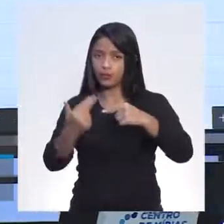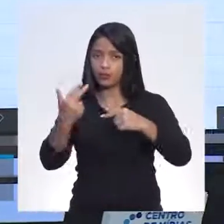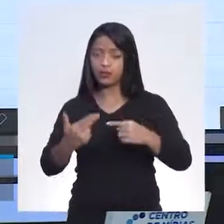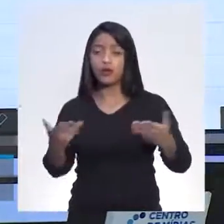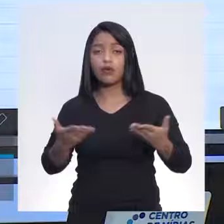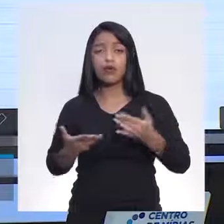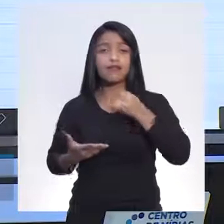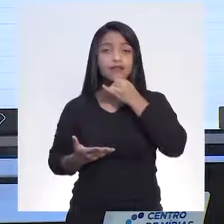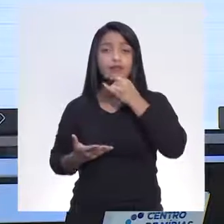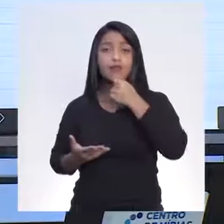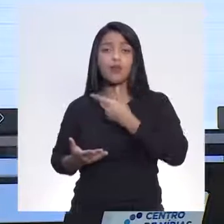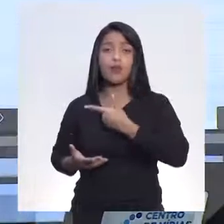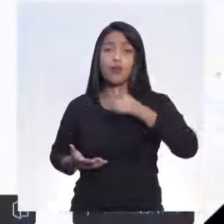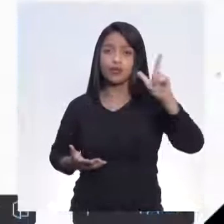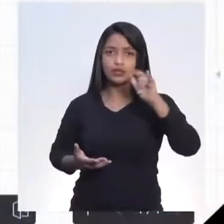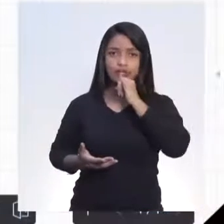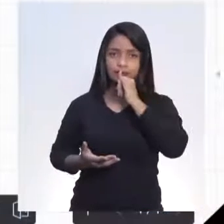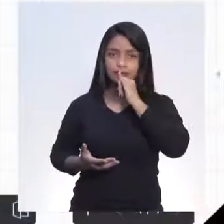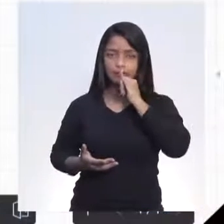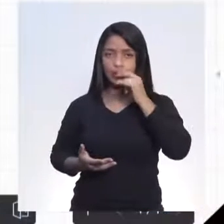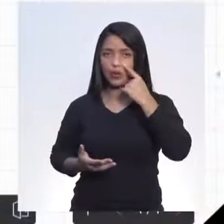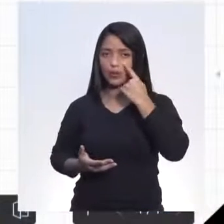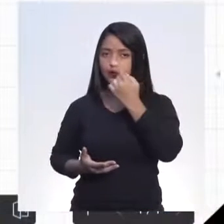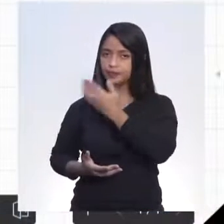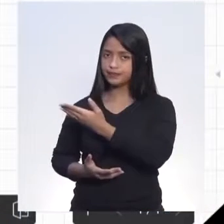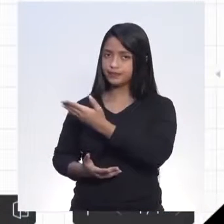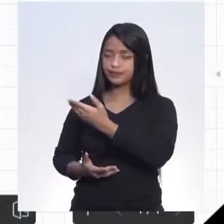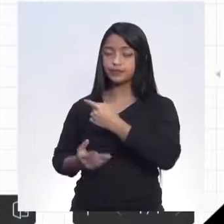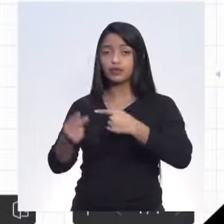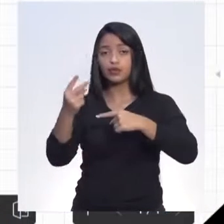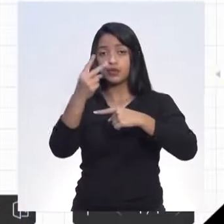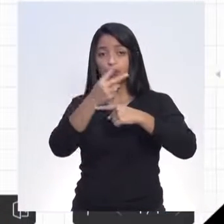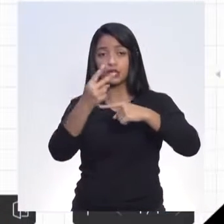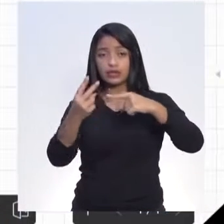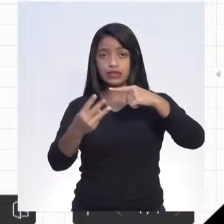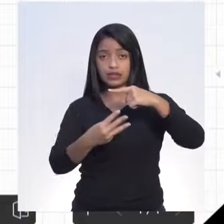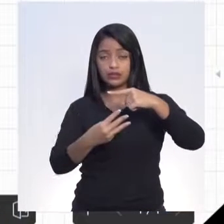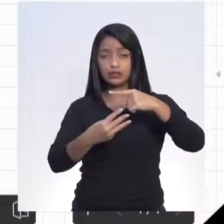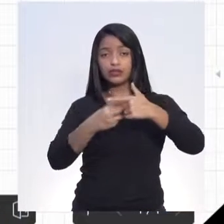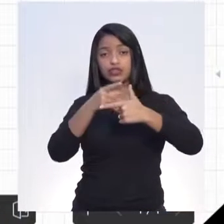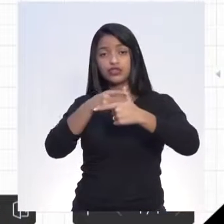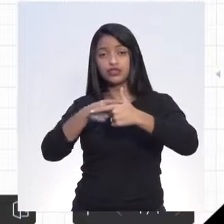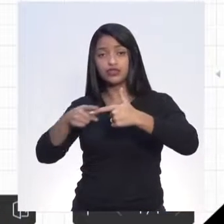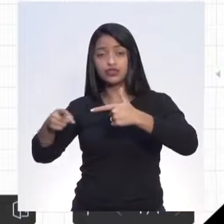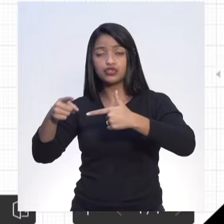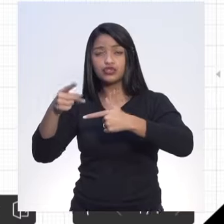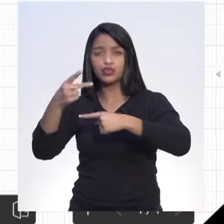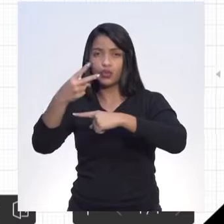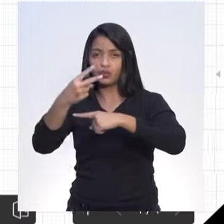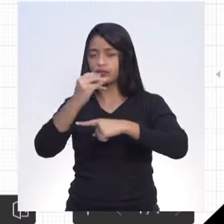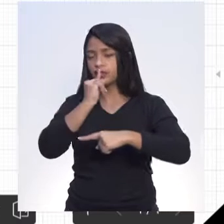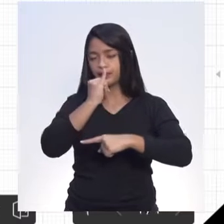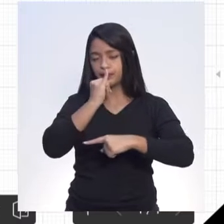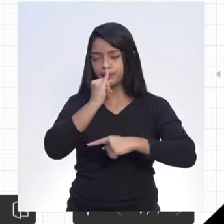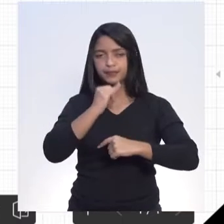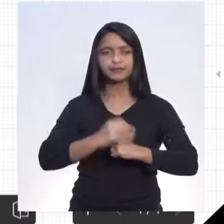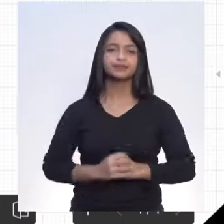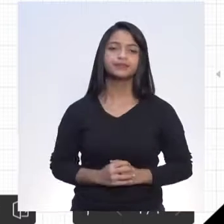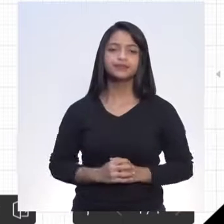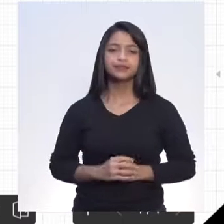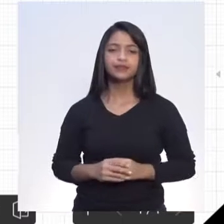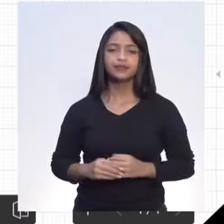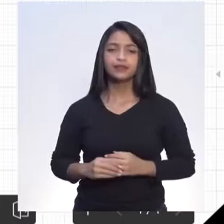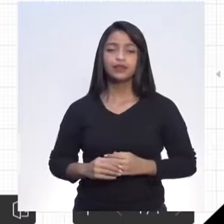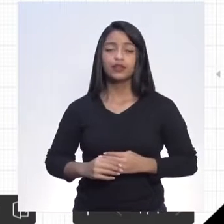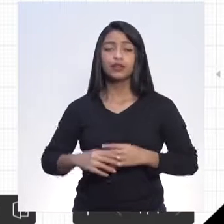Vou dar o exemplo aqui, ó, de novo. 2/3 que divide, por exemplo, 2. Vamos colocar aqui. Então, o